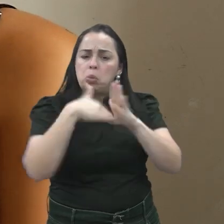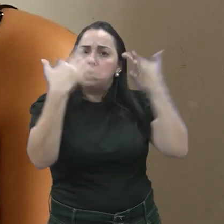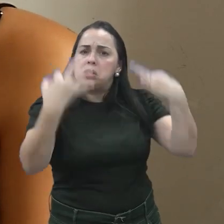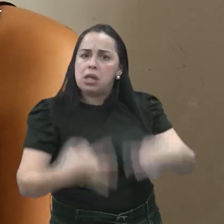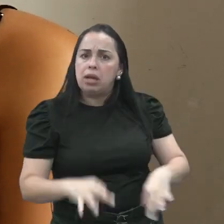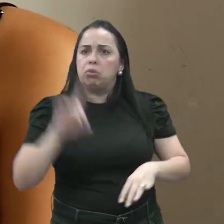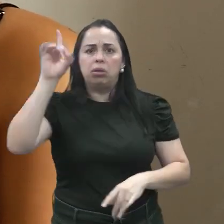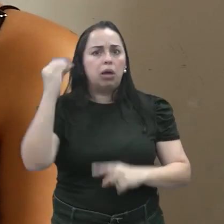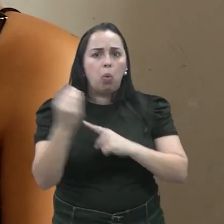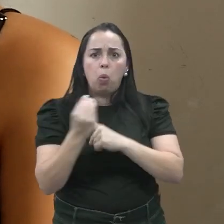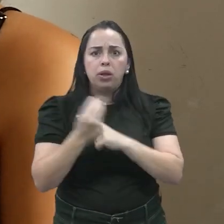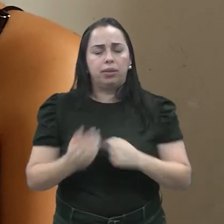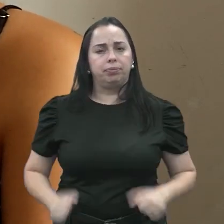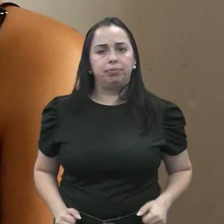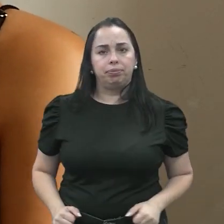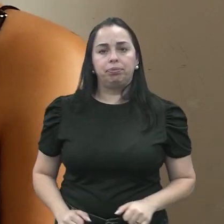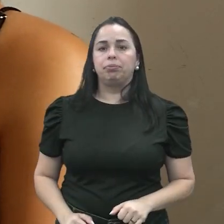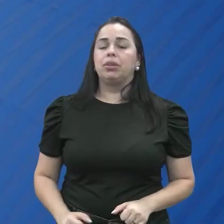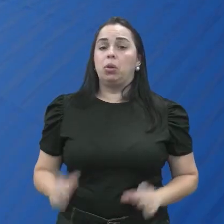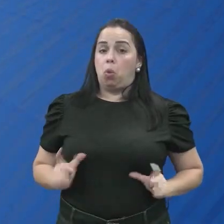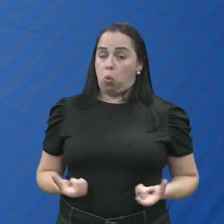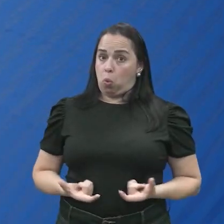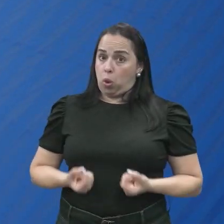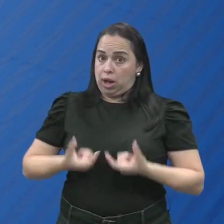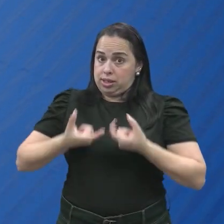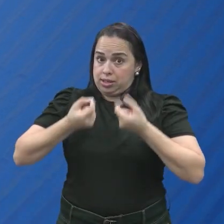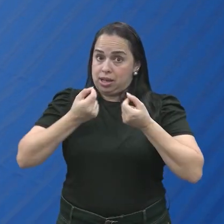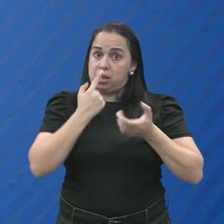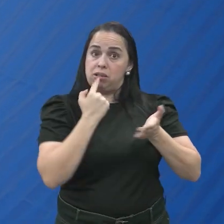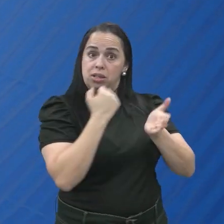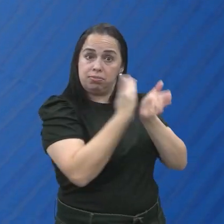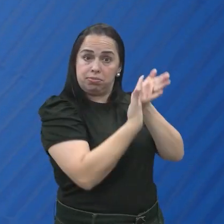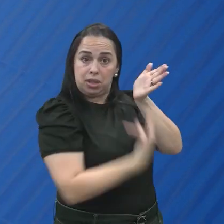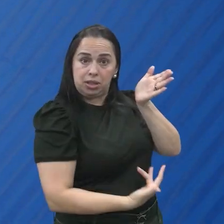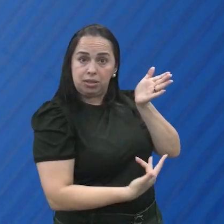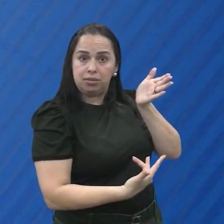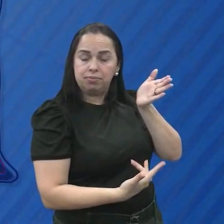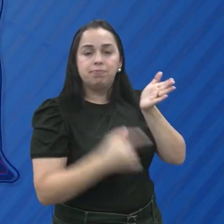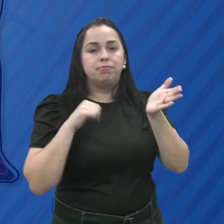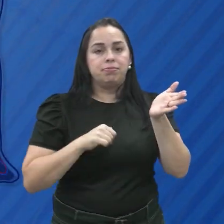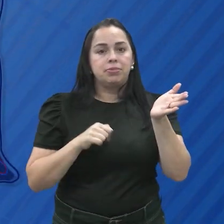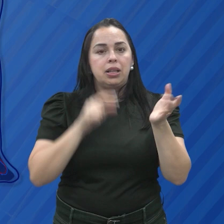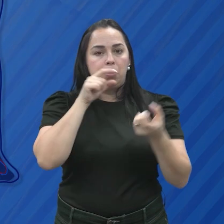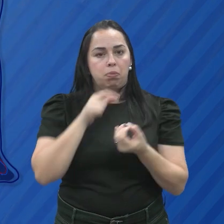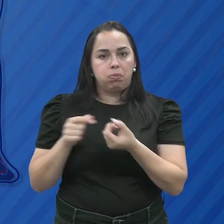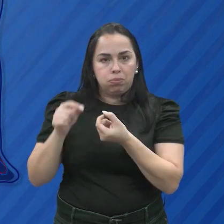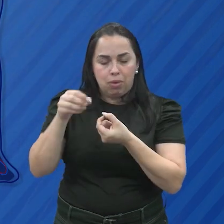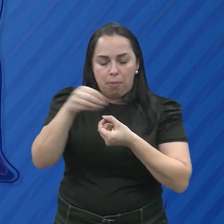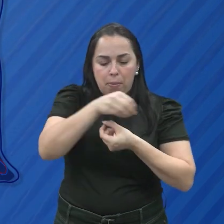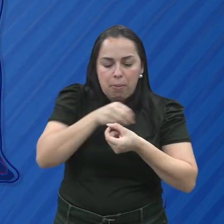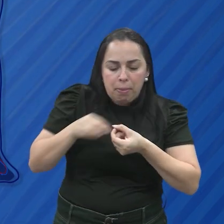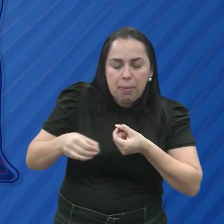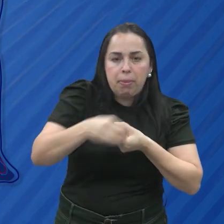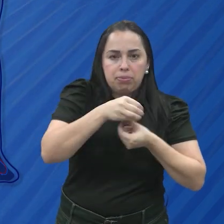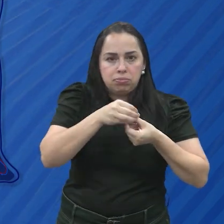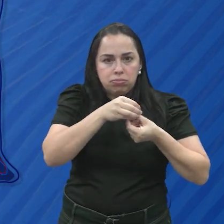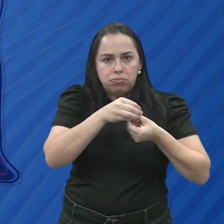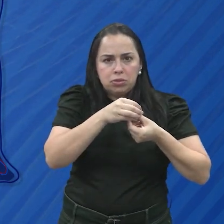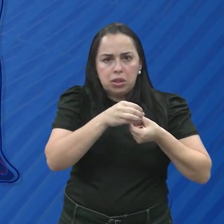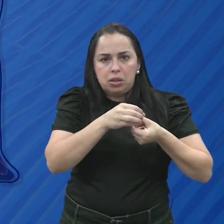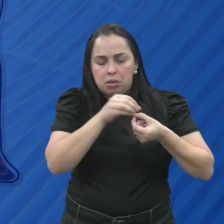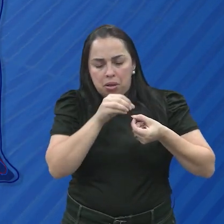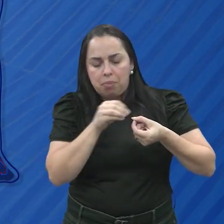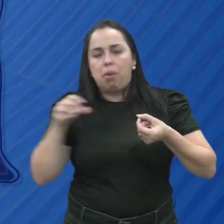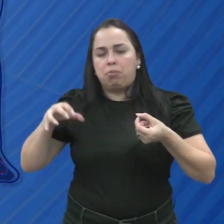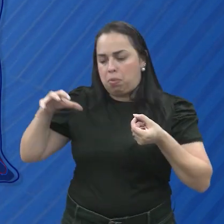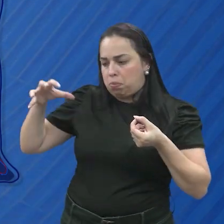acredita em Deus? Deus vai cuidar. Deus está cuidando. A leucemia é um tipo de câncer que se caracteriza pela produção de células